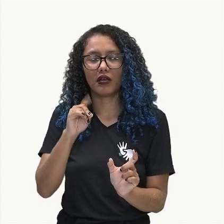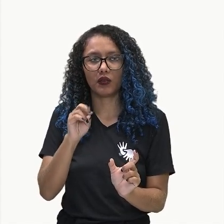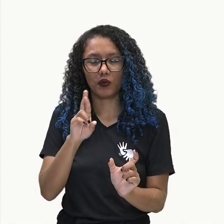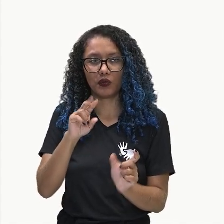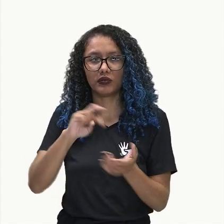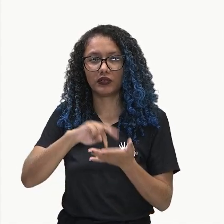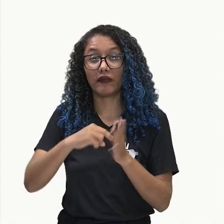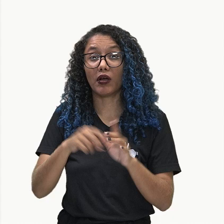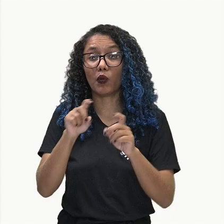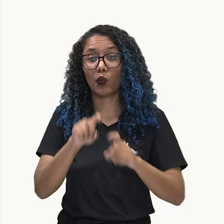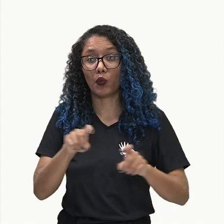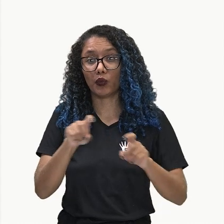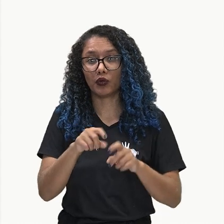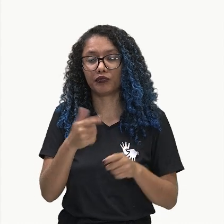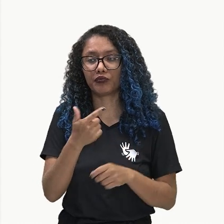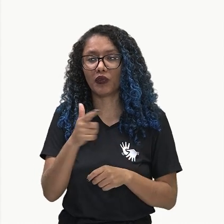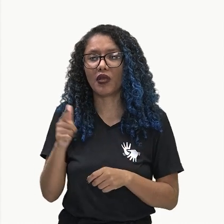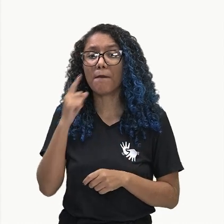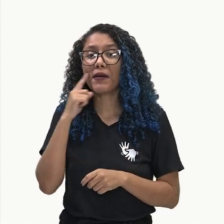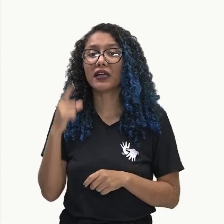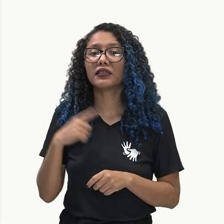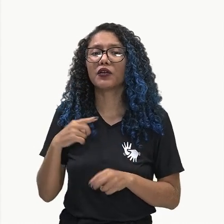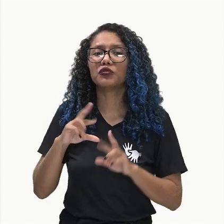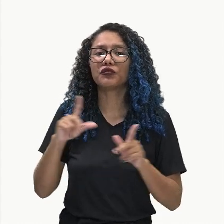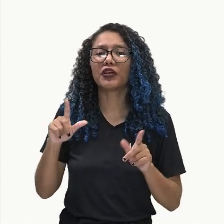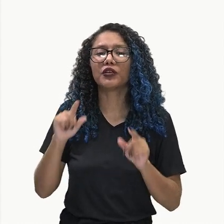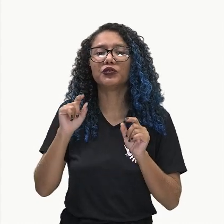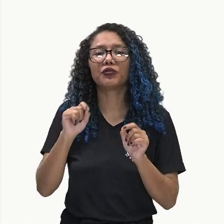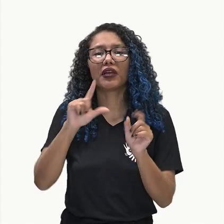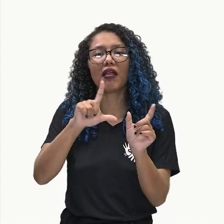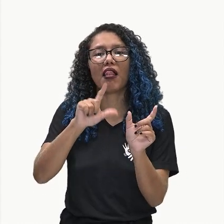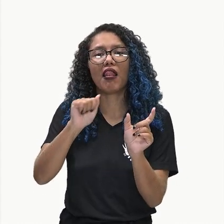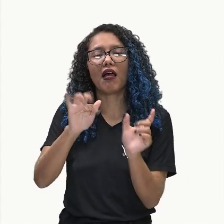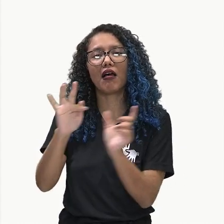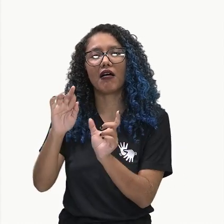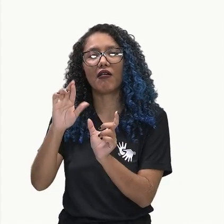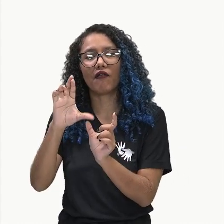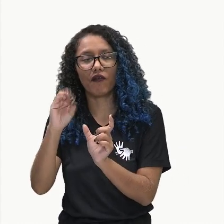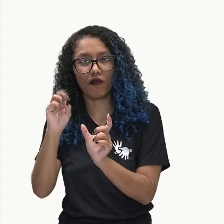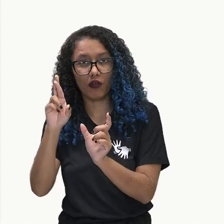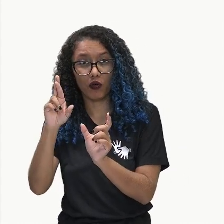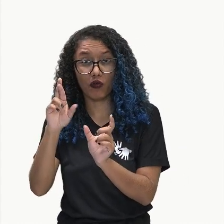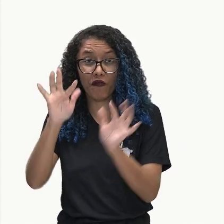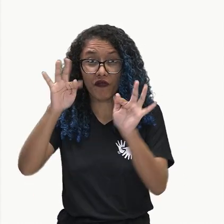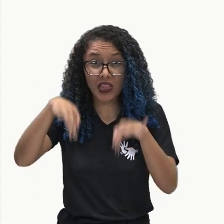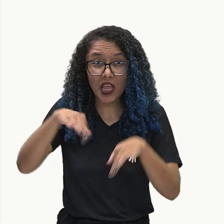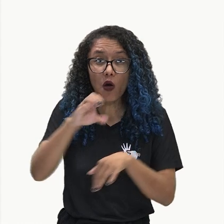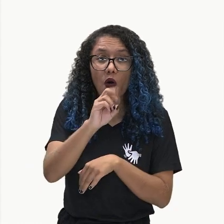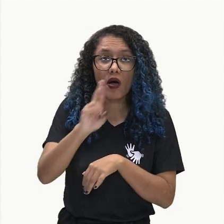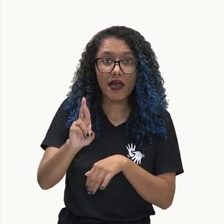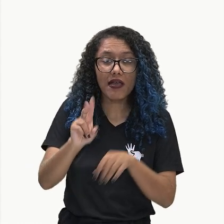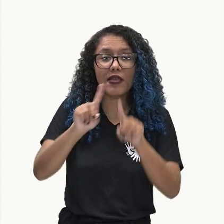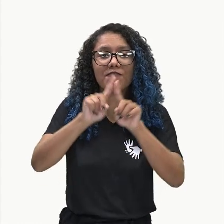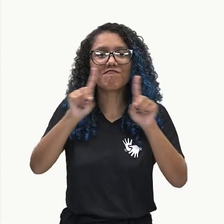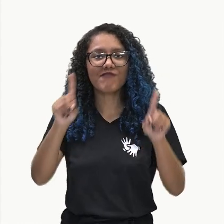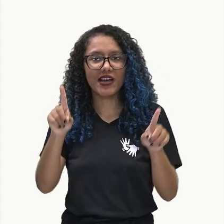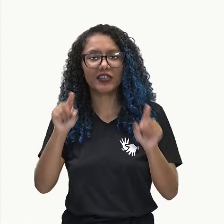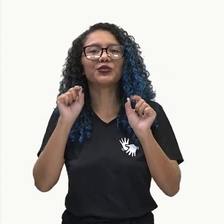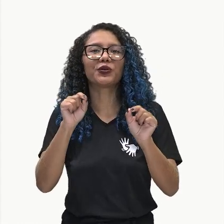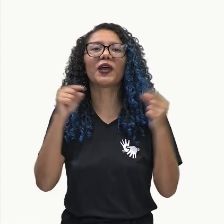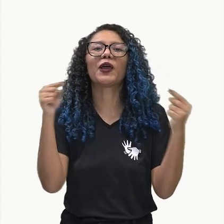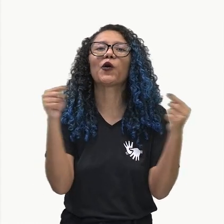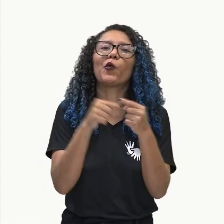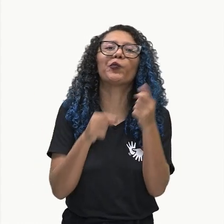exceção, la flor. Né? Mesmo terminando em OR, nós temos essa palavra